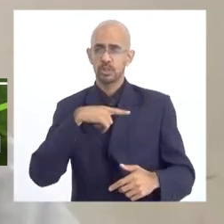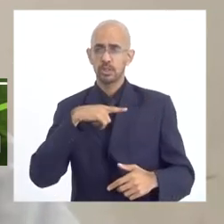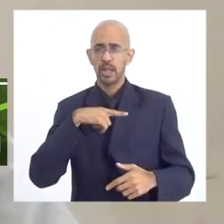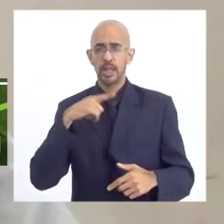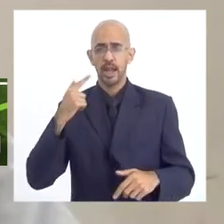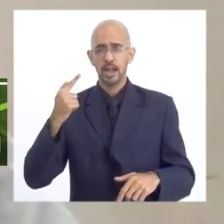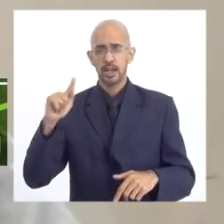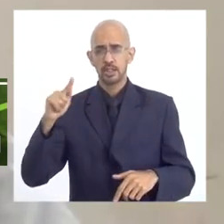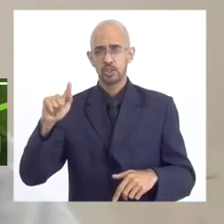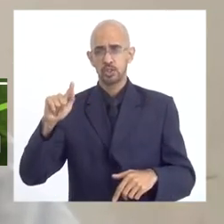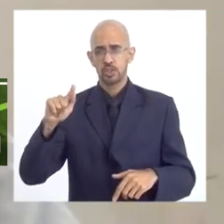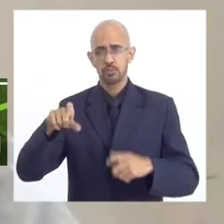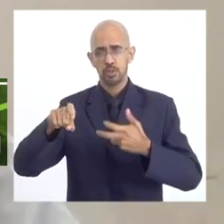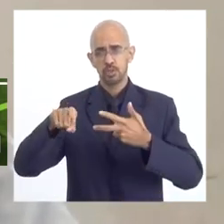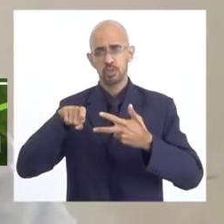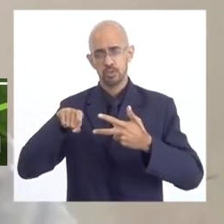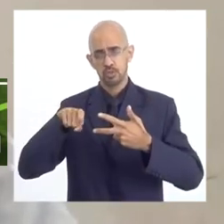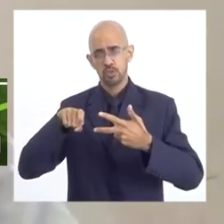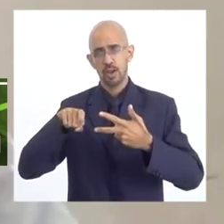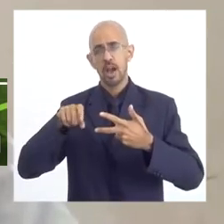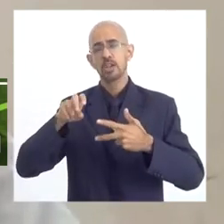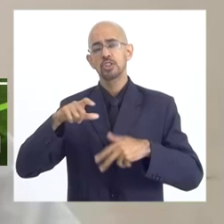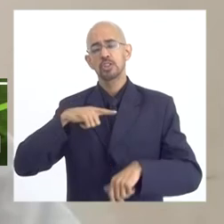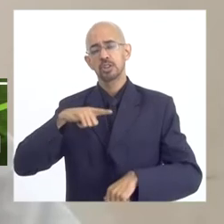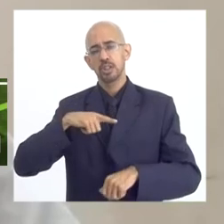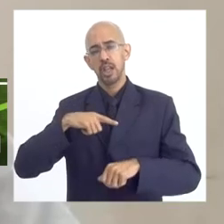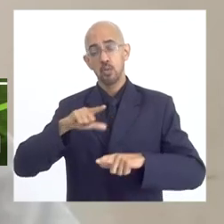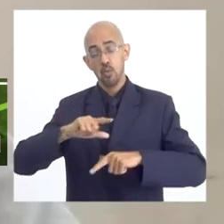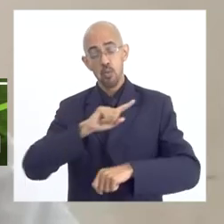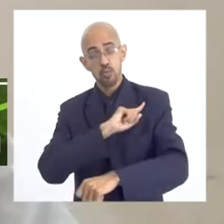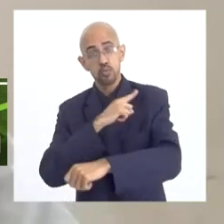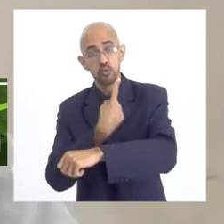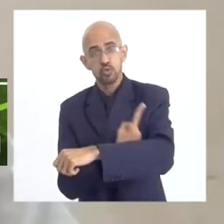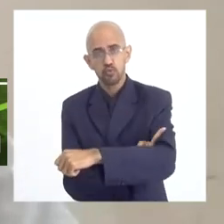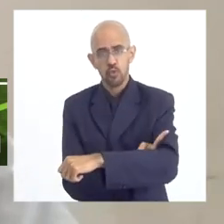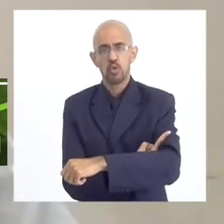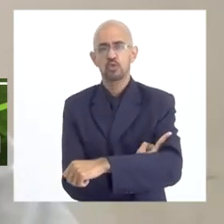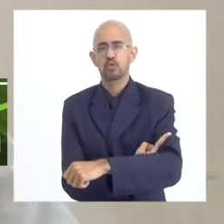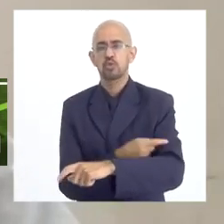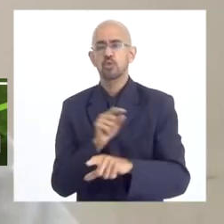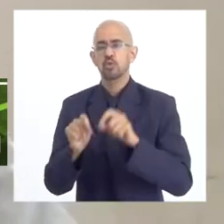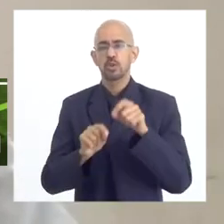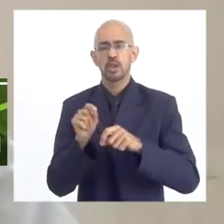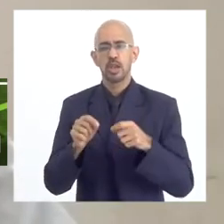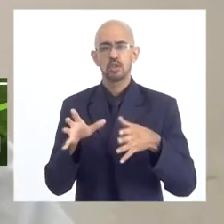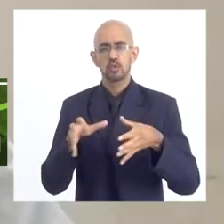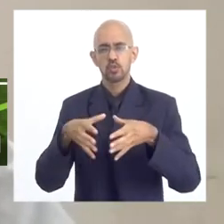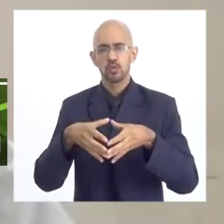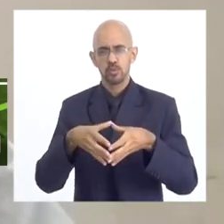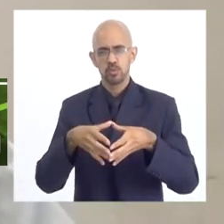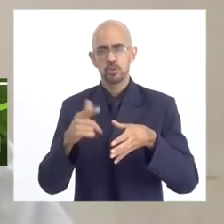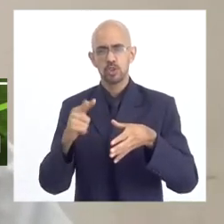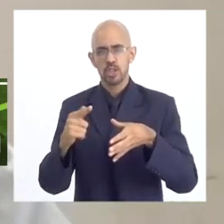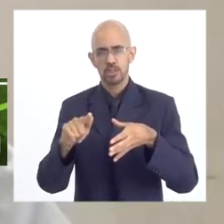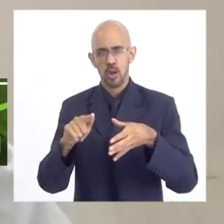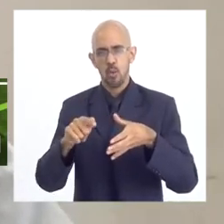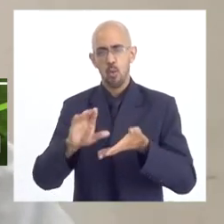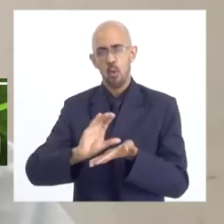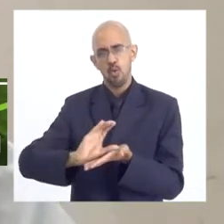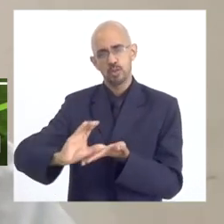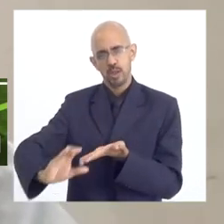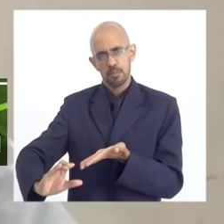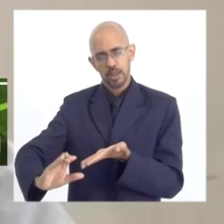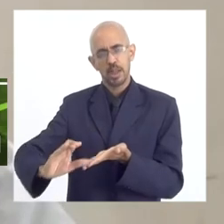Executivo, nós teremos um esforço em conjunto de uma gestão orçamentária no intuito de que todas as nossas